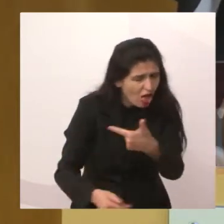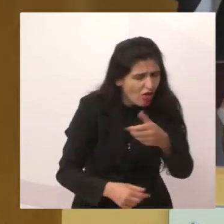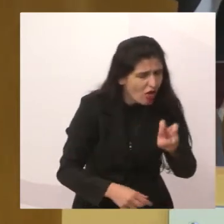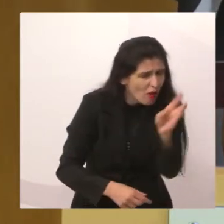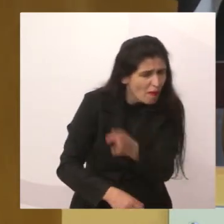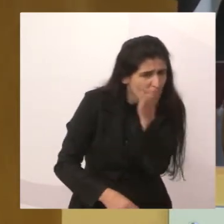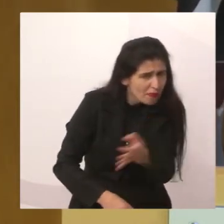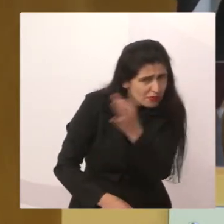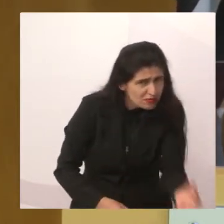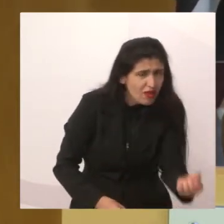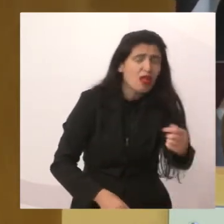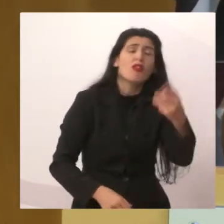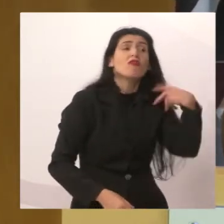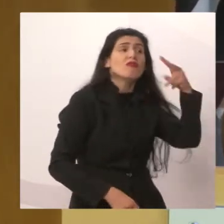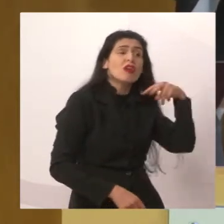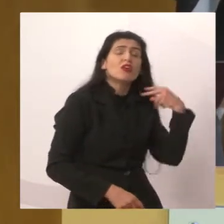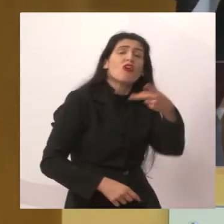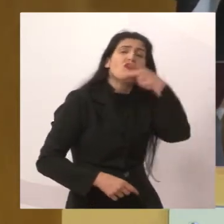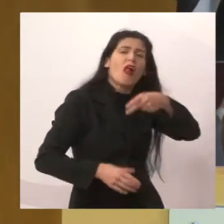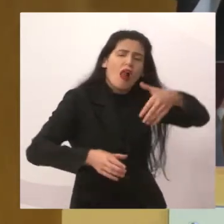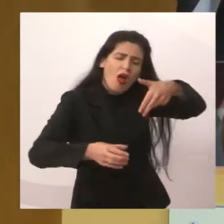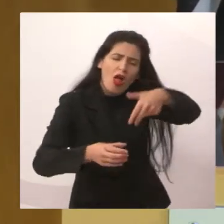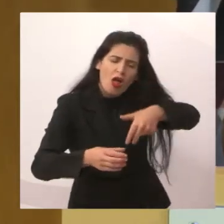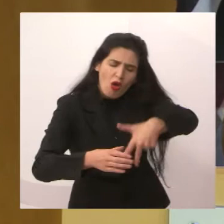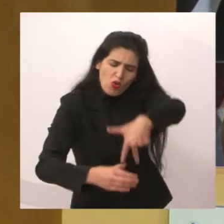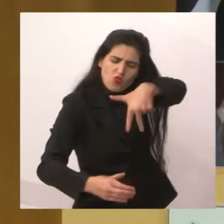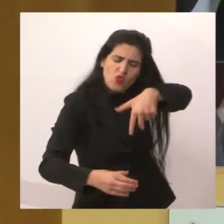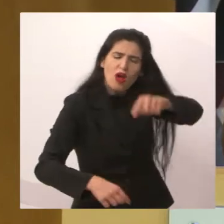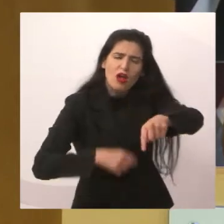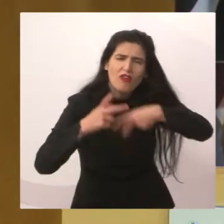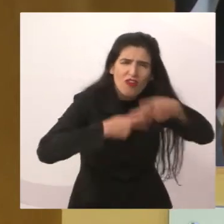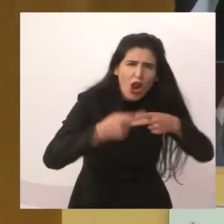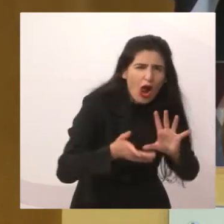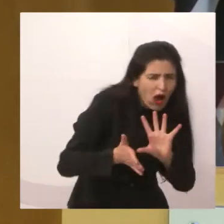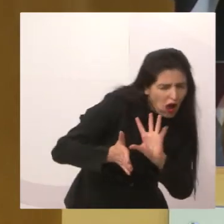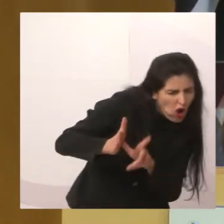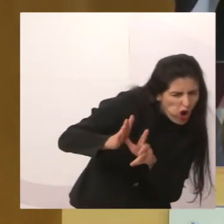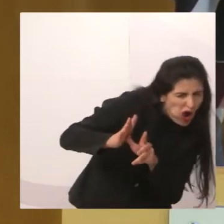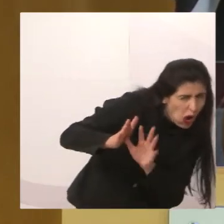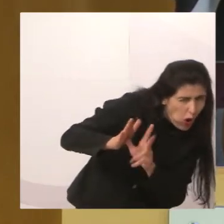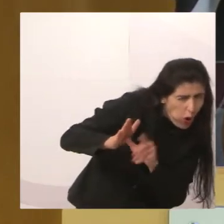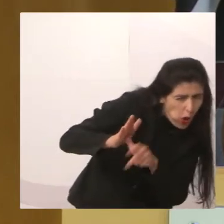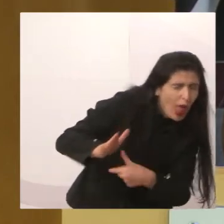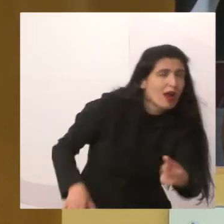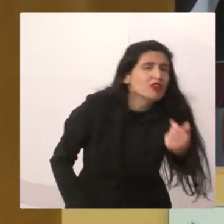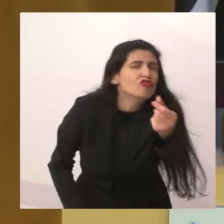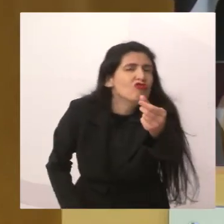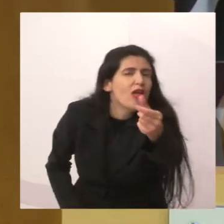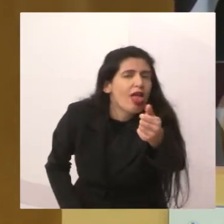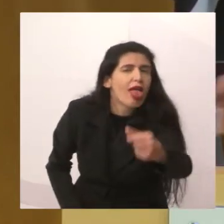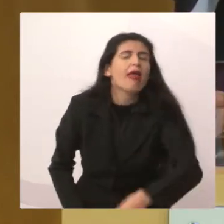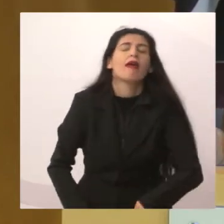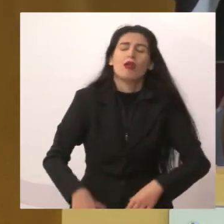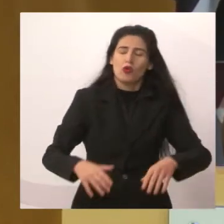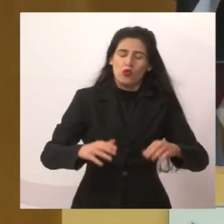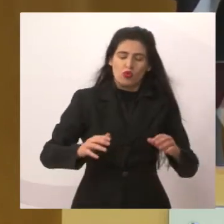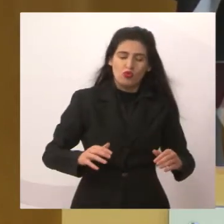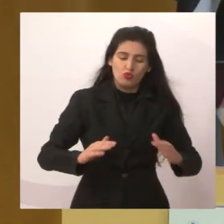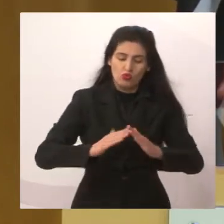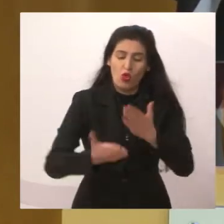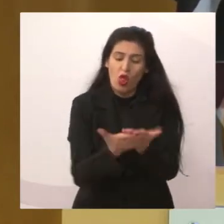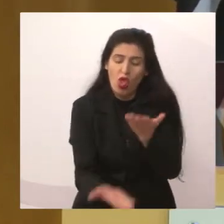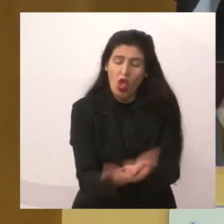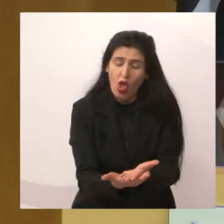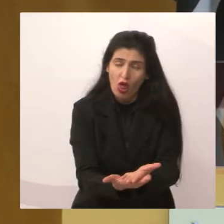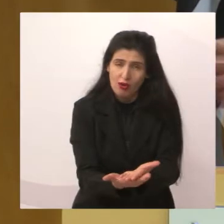subiram aqui falando que havia sido desviado dinheiro da educação. Quer dizer, uma acusação. Lá nessa onda de fake news aí,